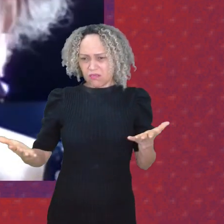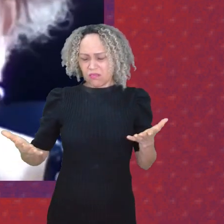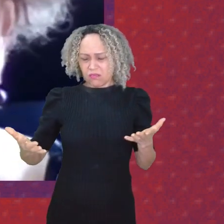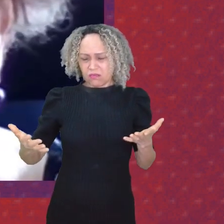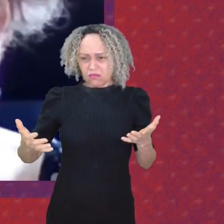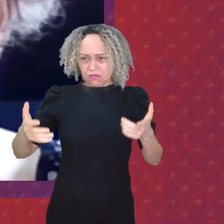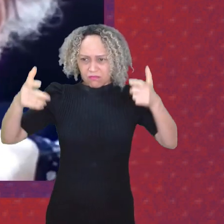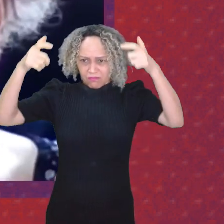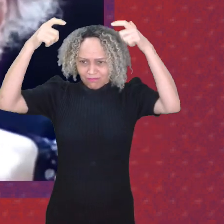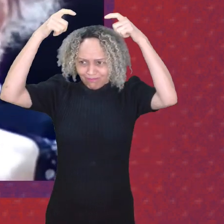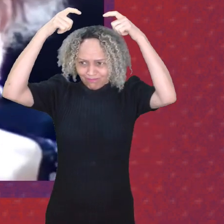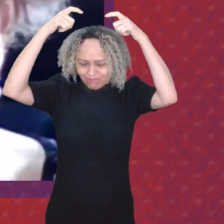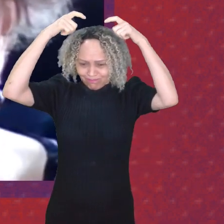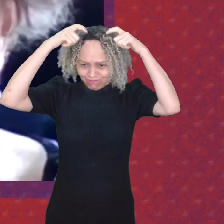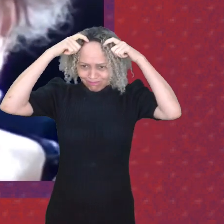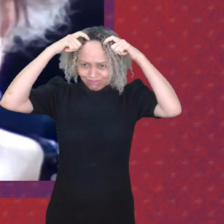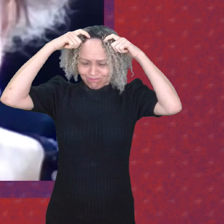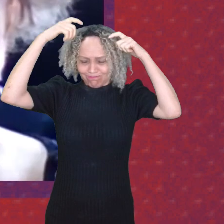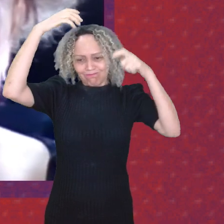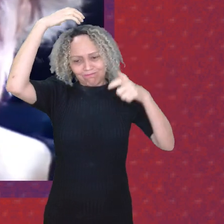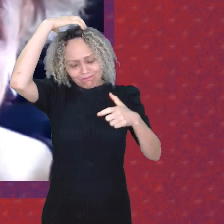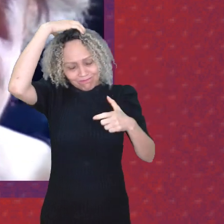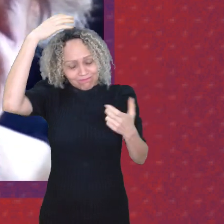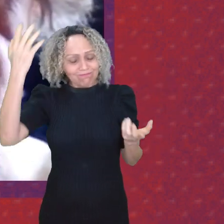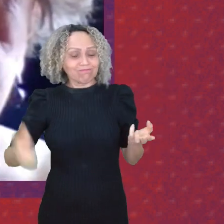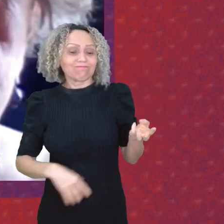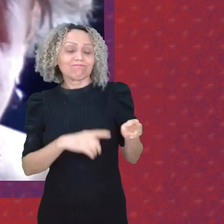capitalistas, escravocratas, patriarcais,